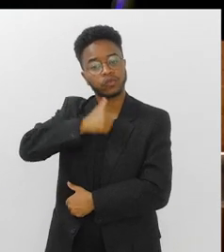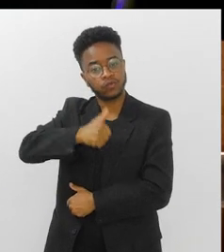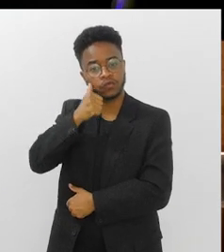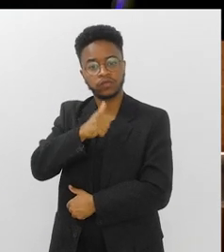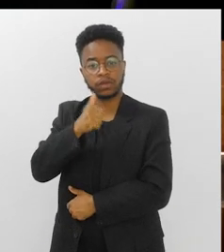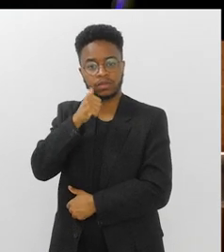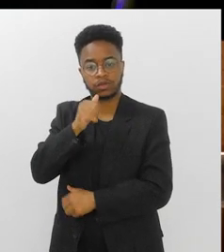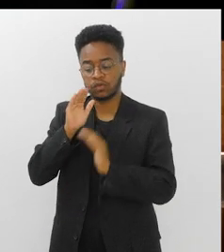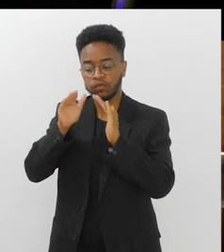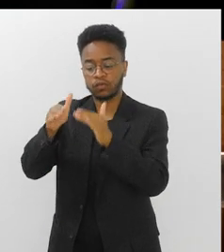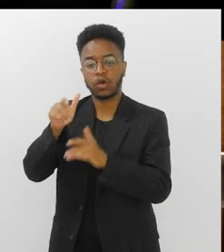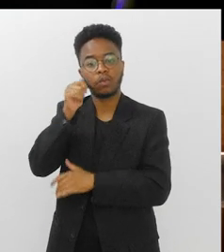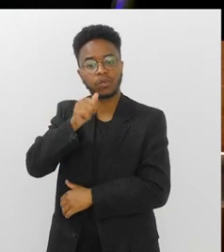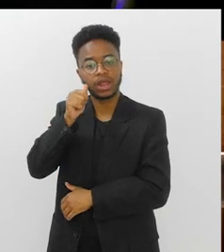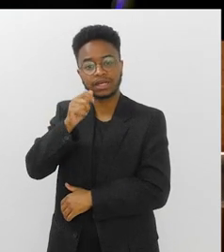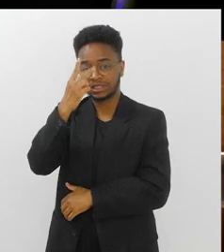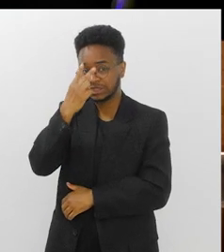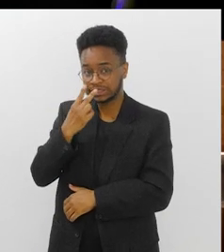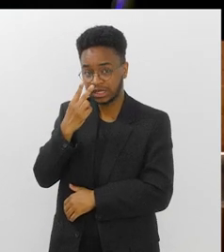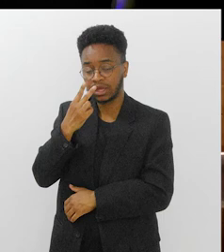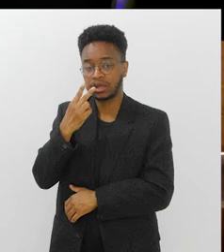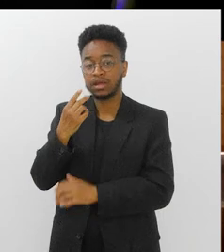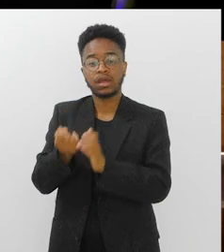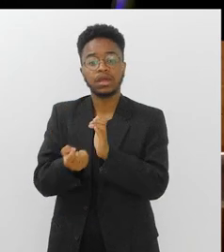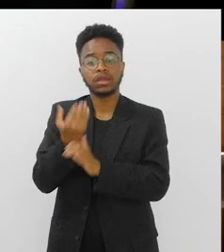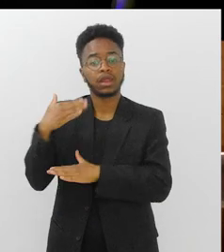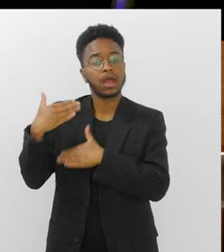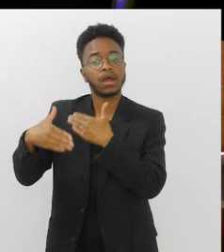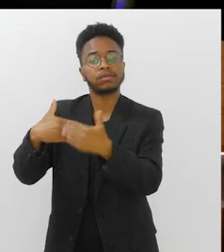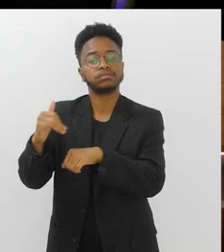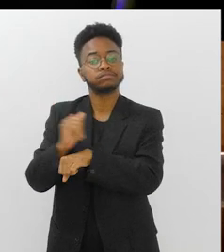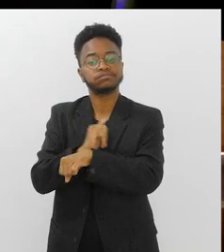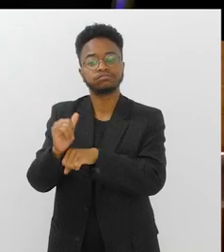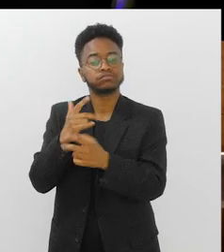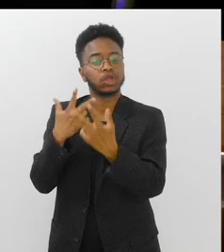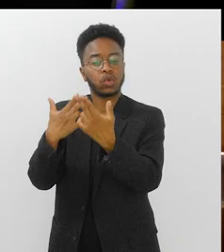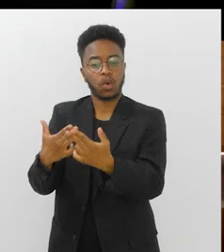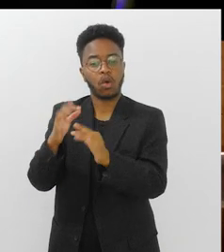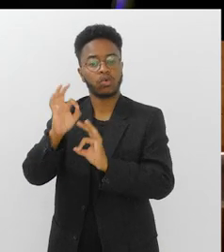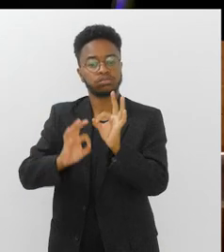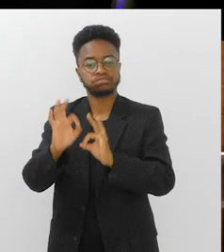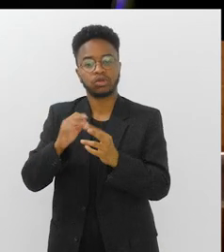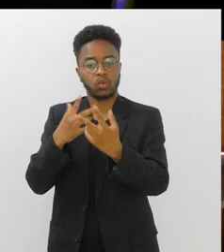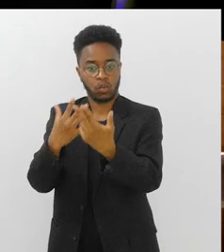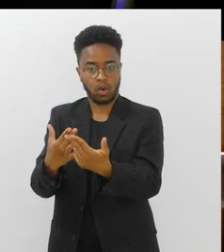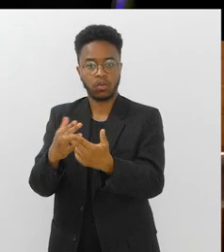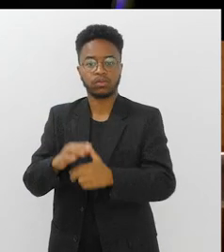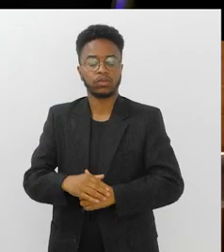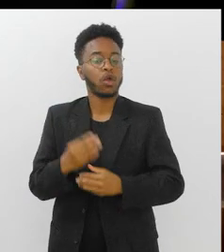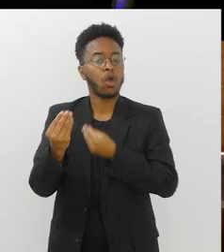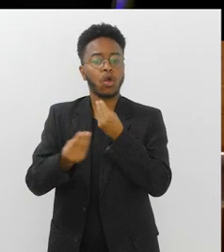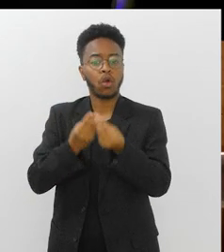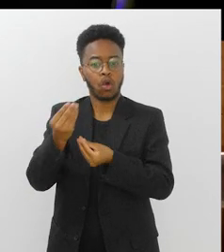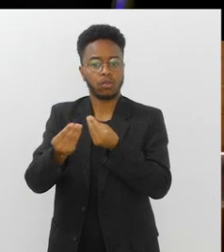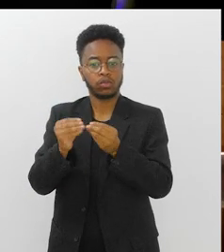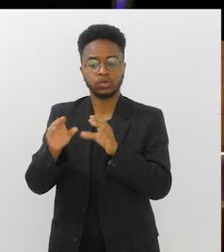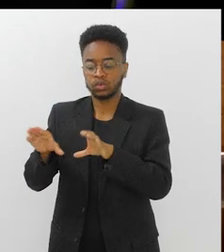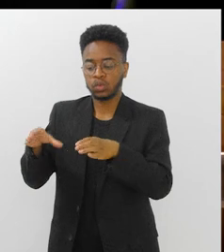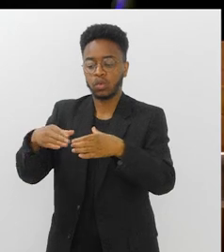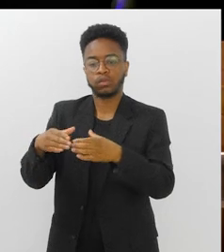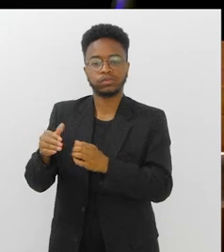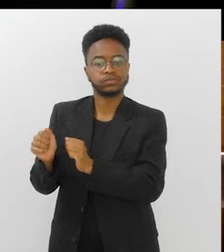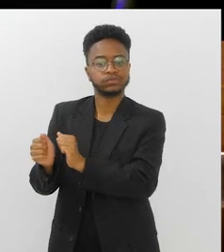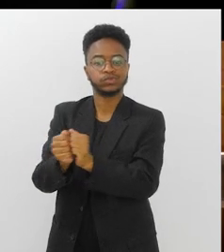eh para cegas ele tá sendo desenvolvido nesse mesmo nesse mesmo molde né que é juntando todas